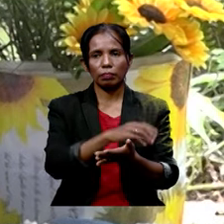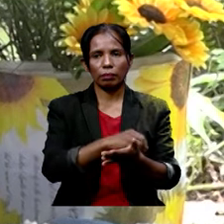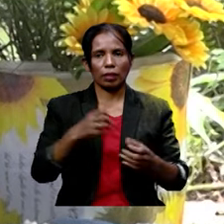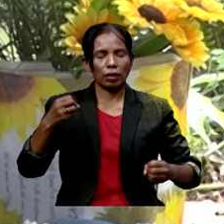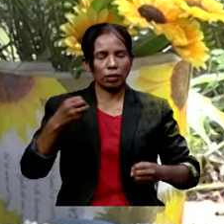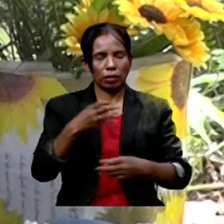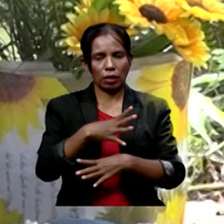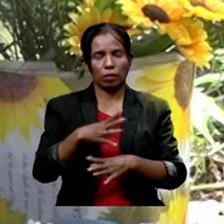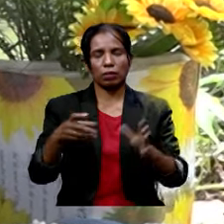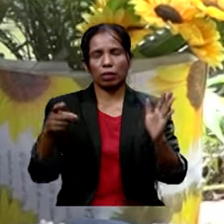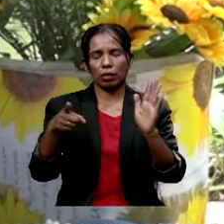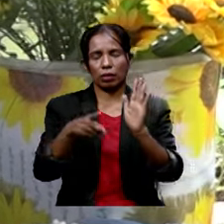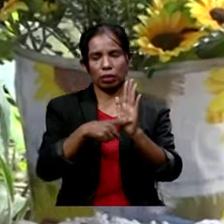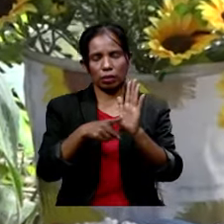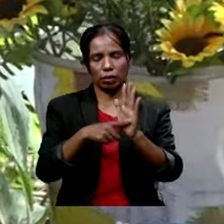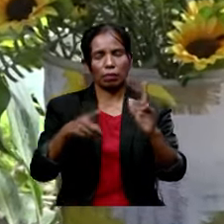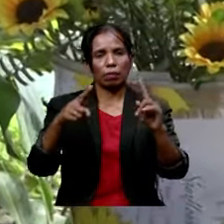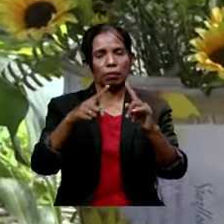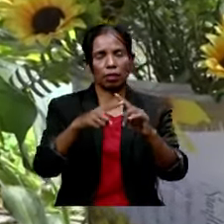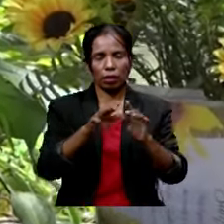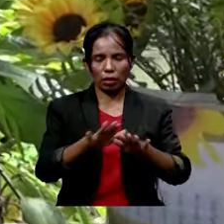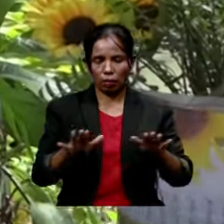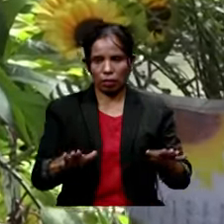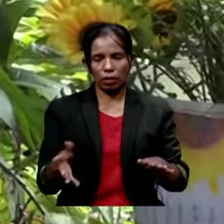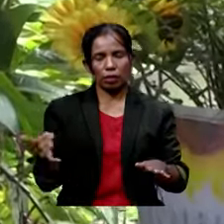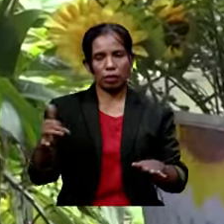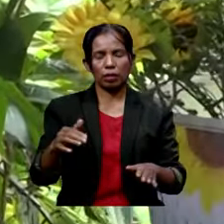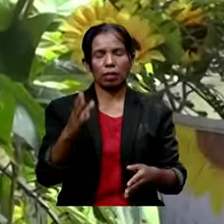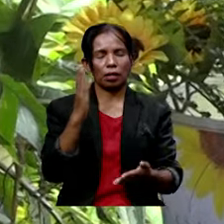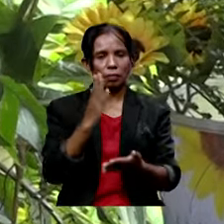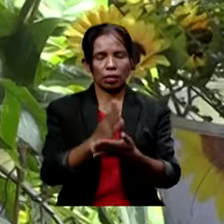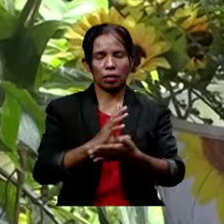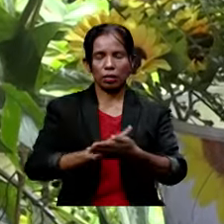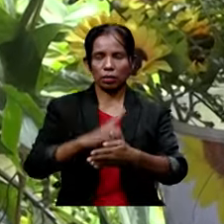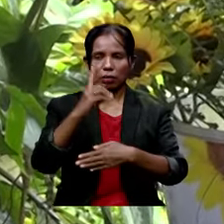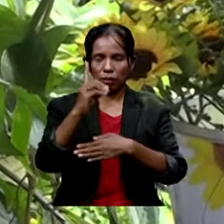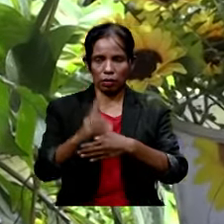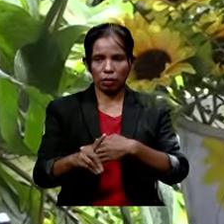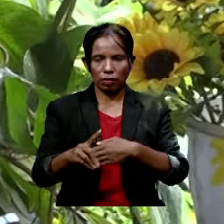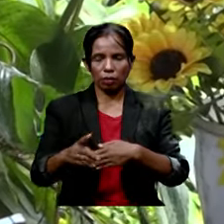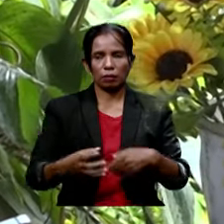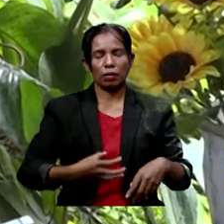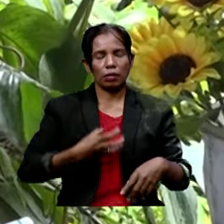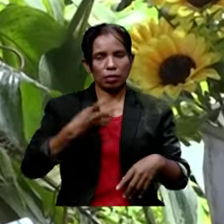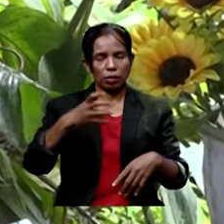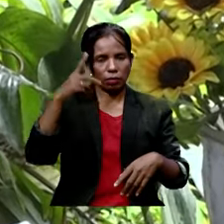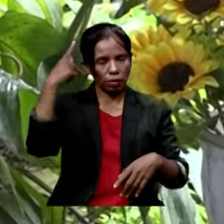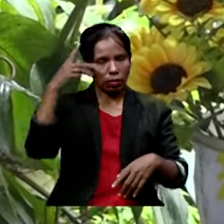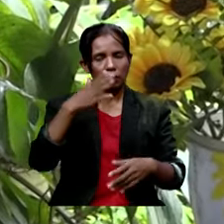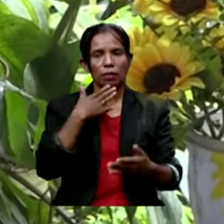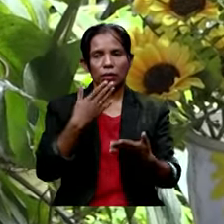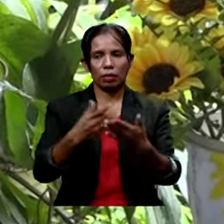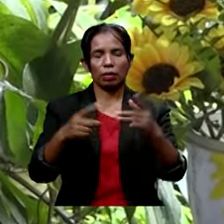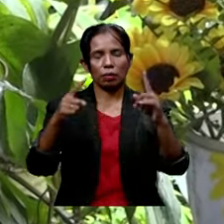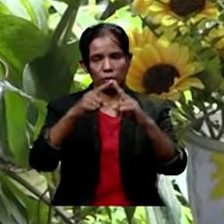traumas negativos para que quando o limita o desenvolvimento emocional psicológico não é mais dia para